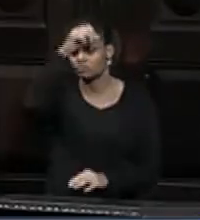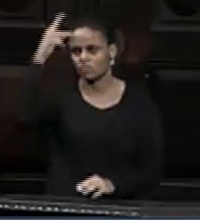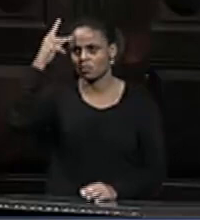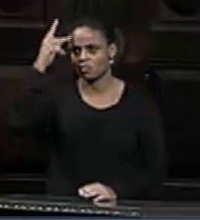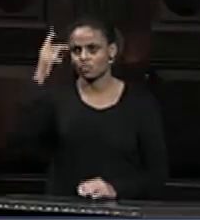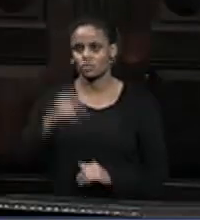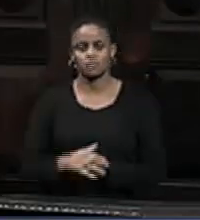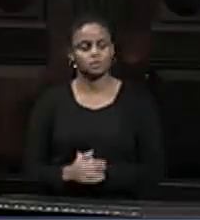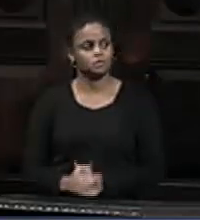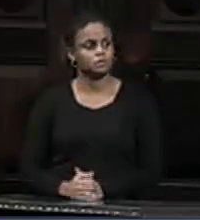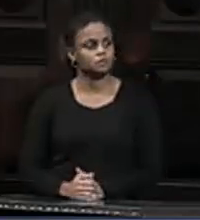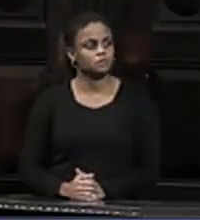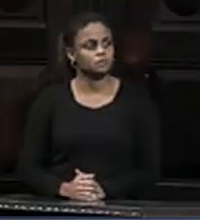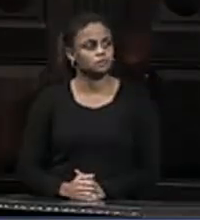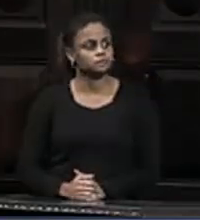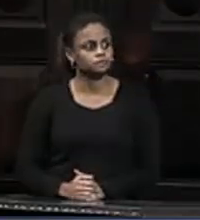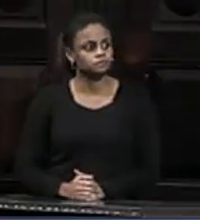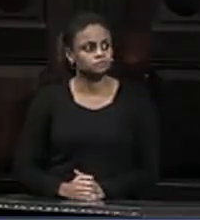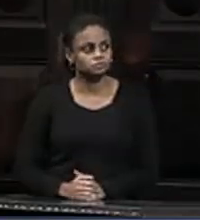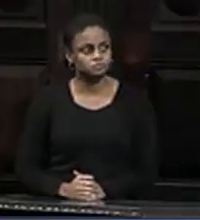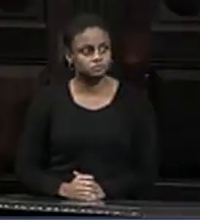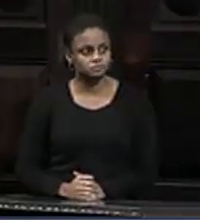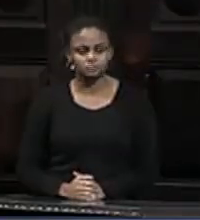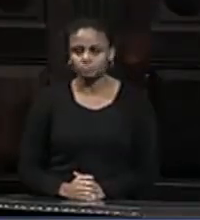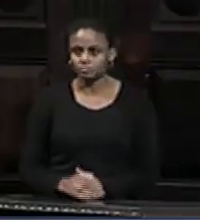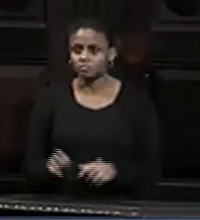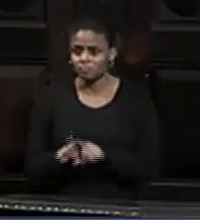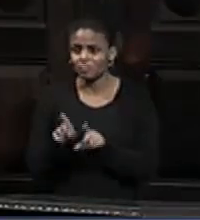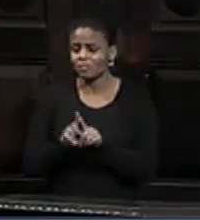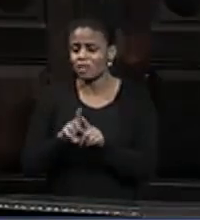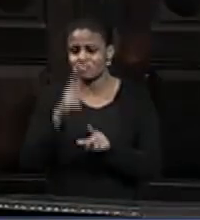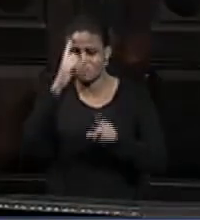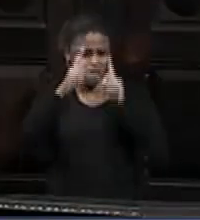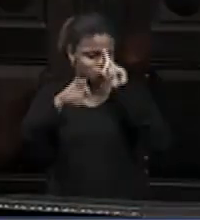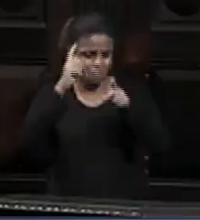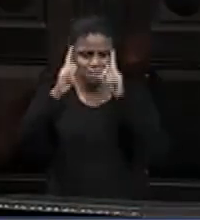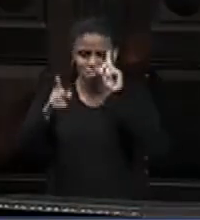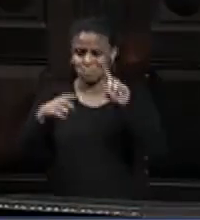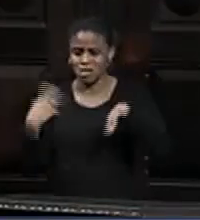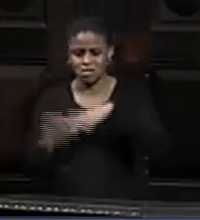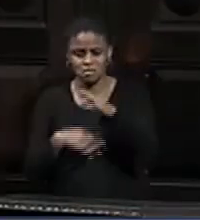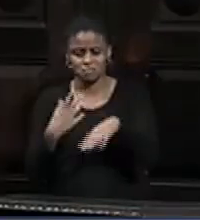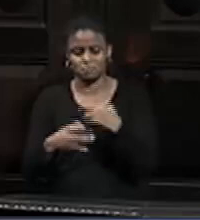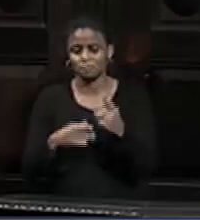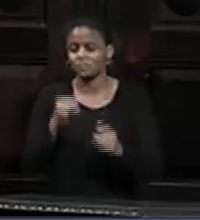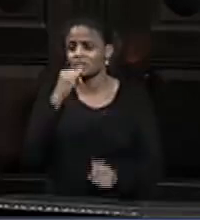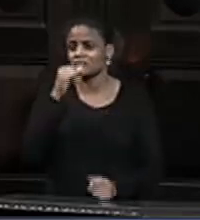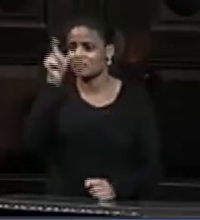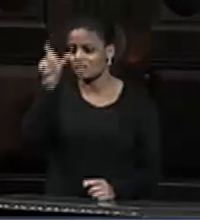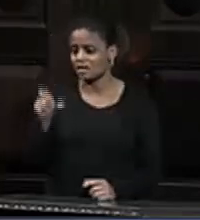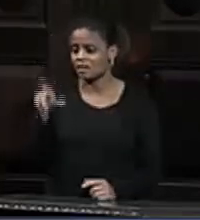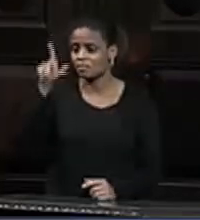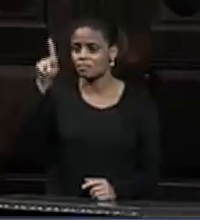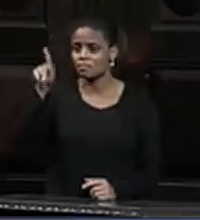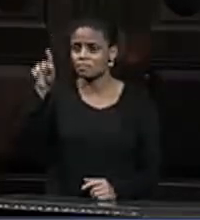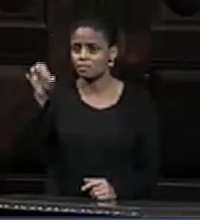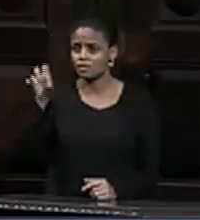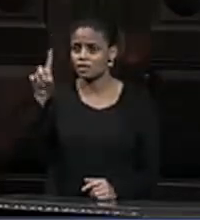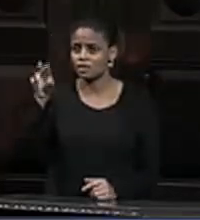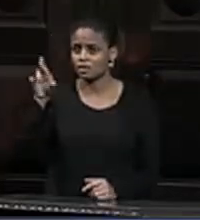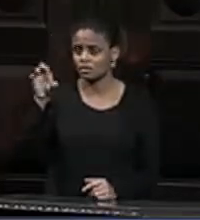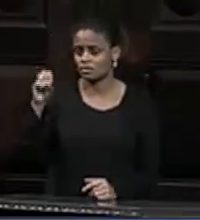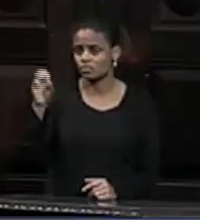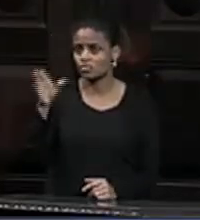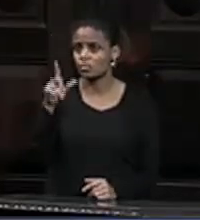país, os desmandos que vão sendo praticados. Senhor Pedro Parente agora, que sempre foi um quadro